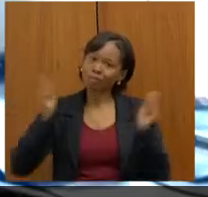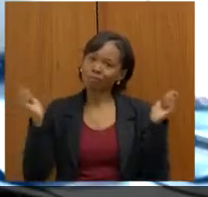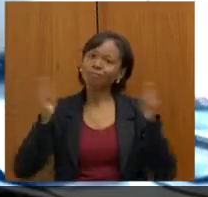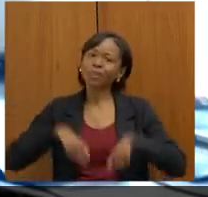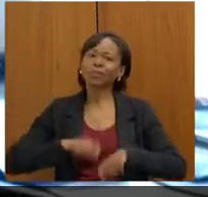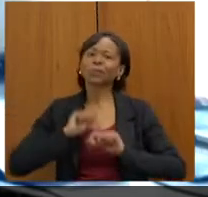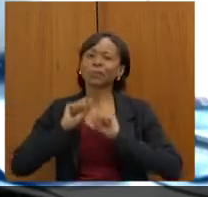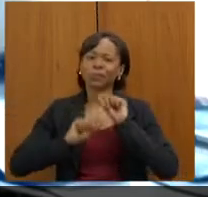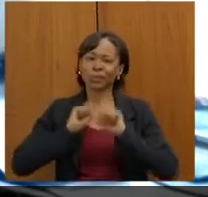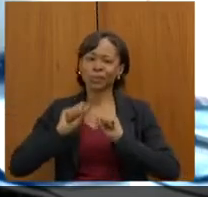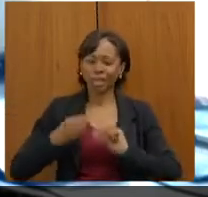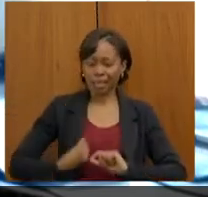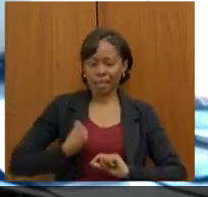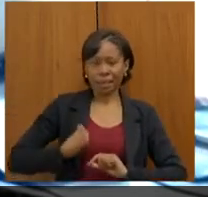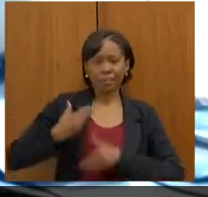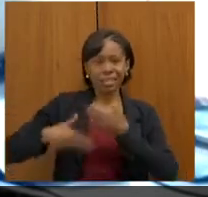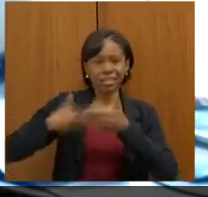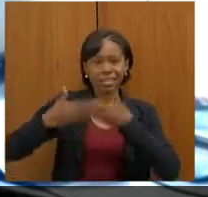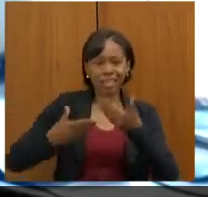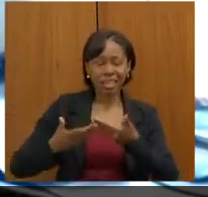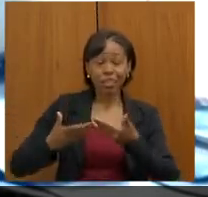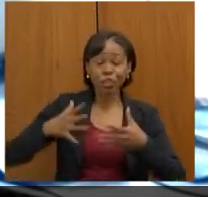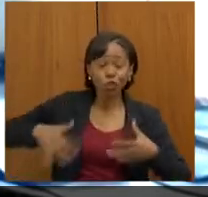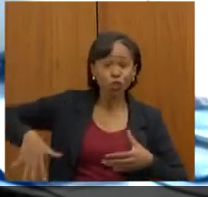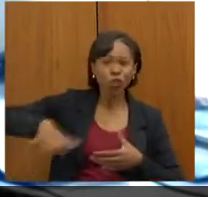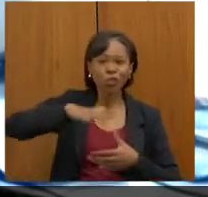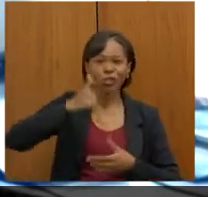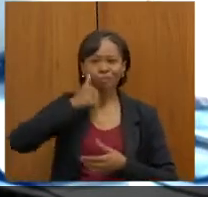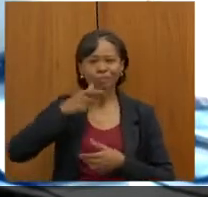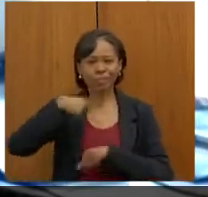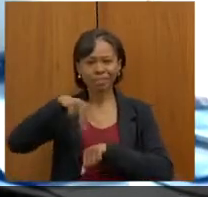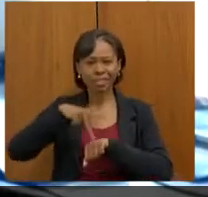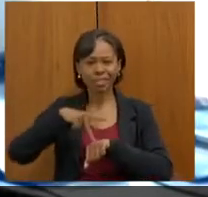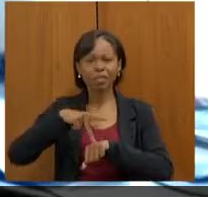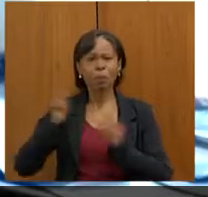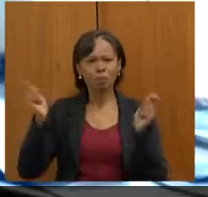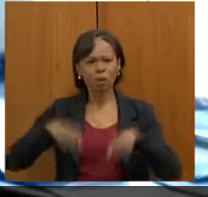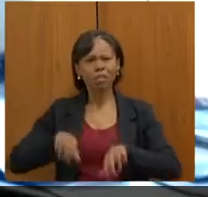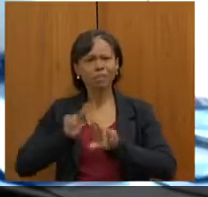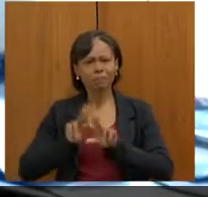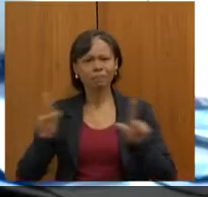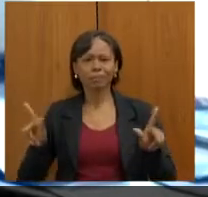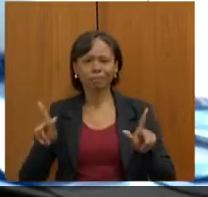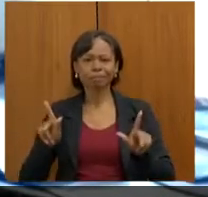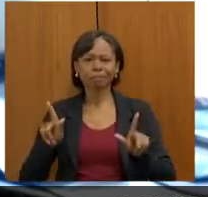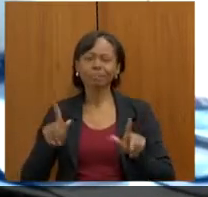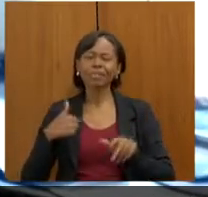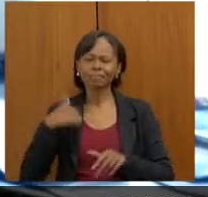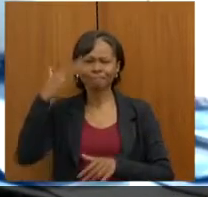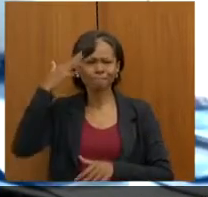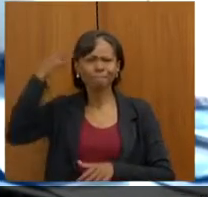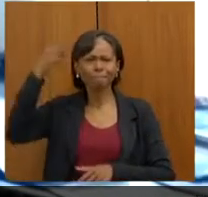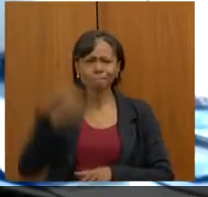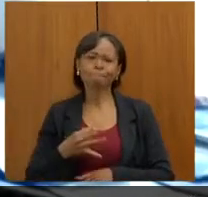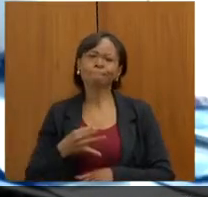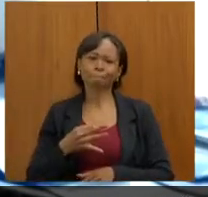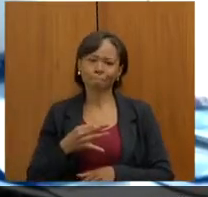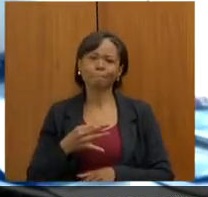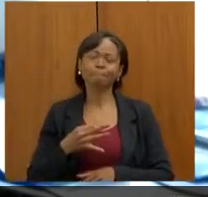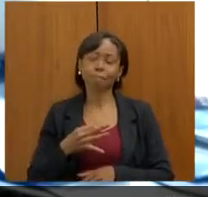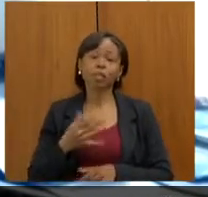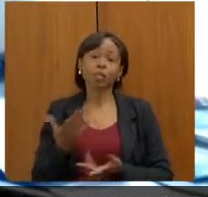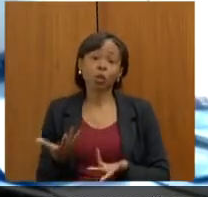de todas as mulheres não está experiência completamente diferente não então esquecida absoluta de